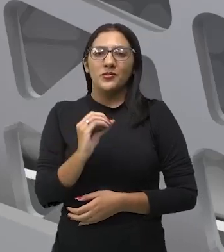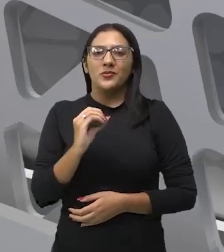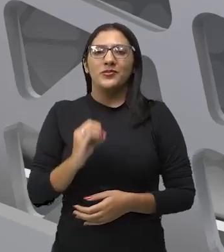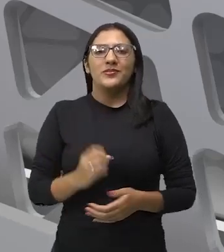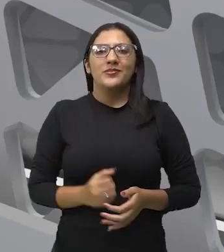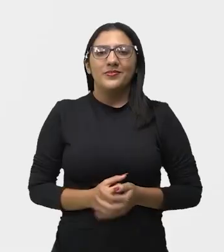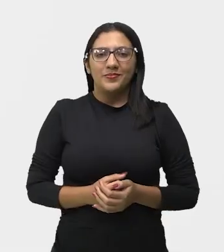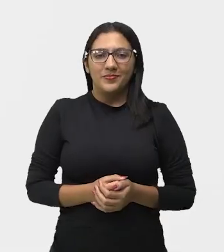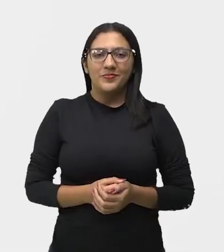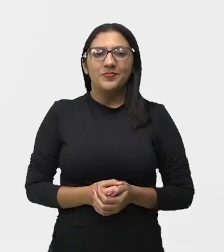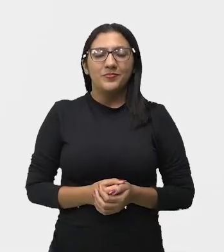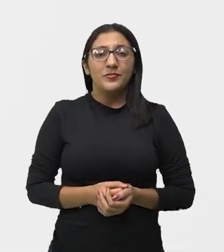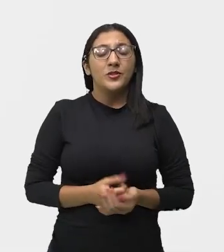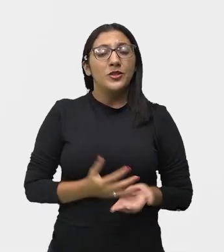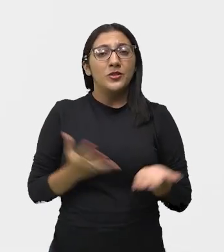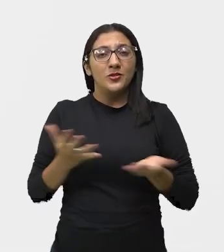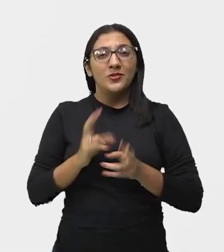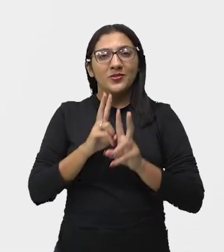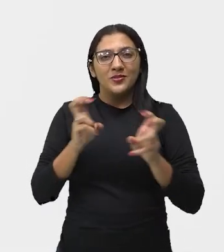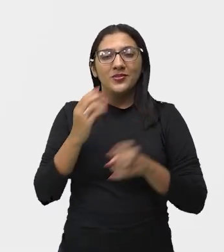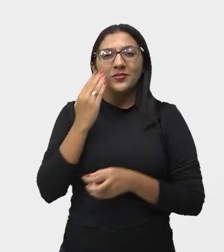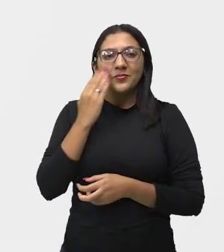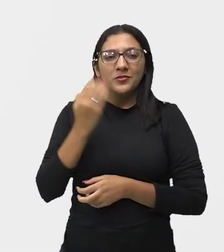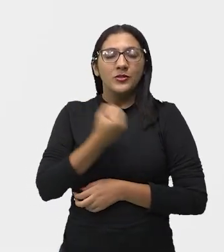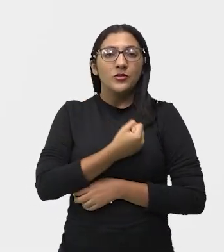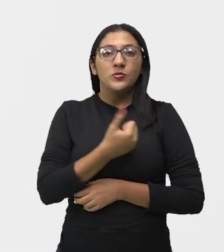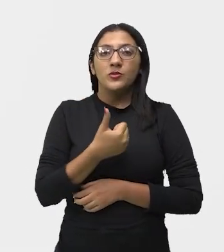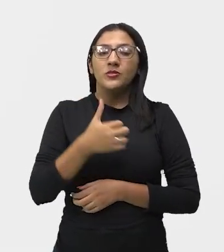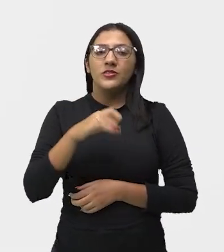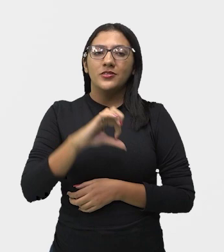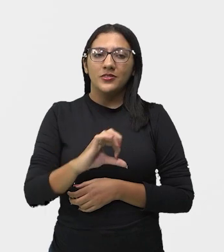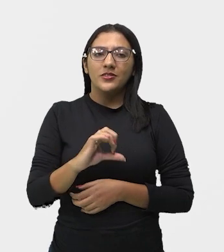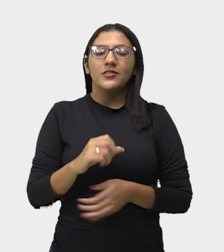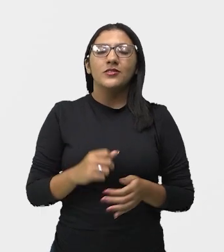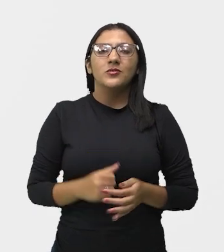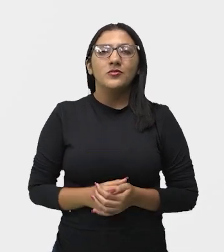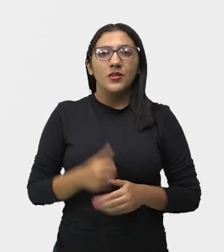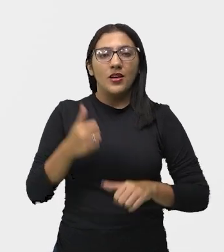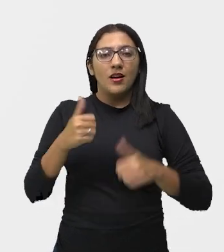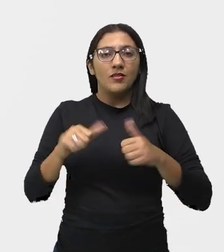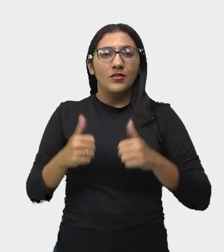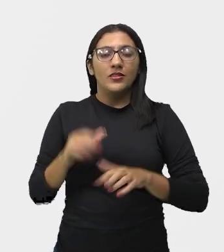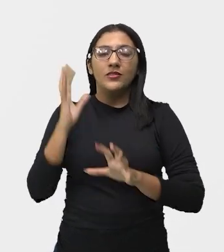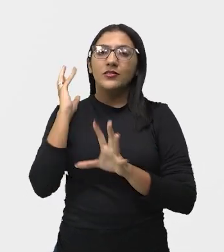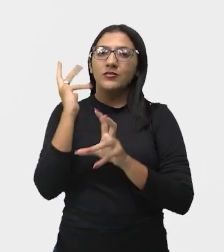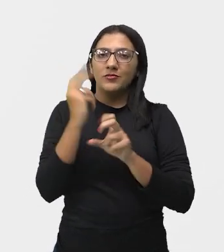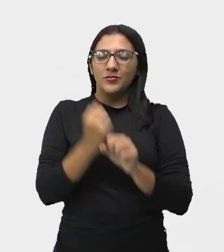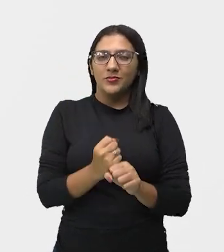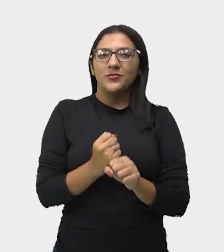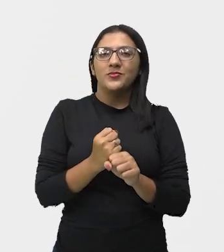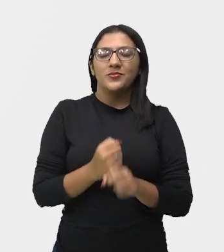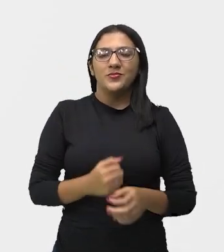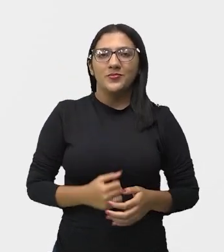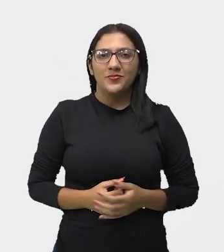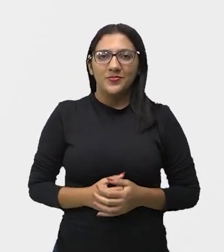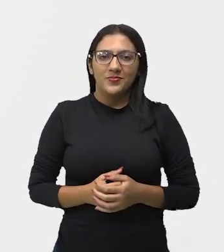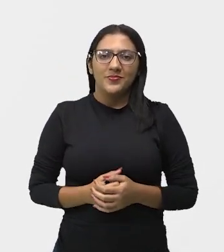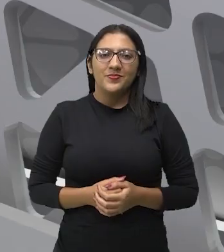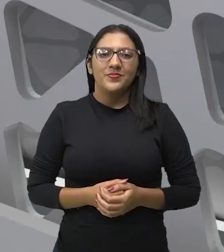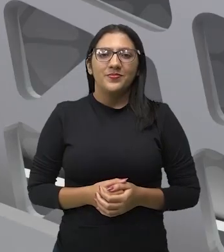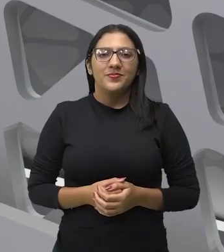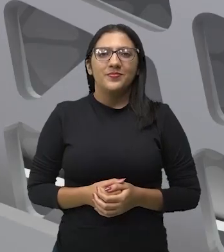Antônio Paulo. E hoje é a nossa aula de número 19, revisão e